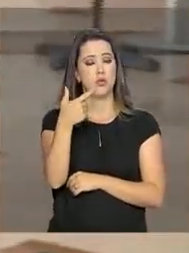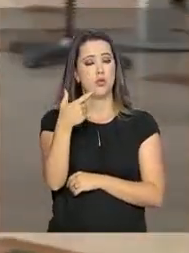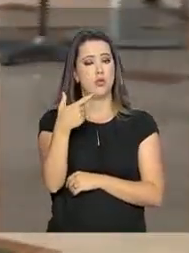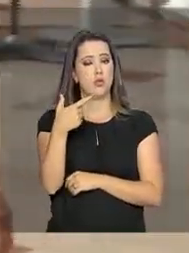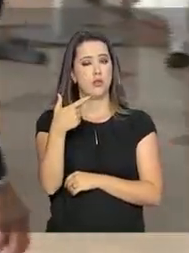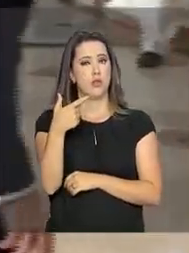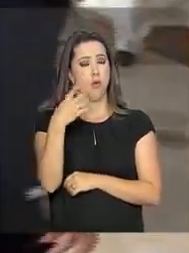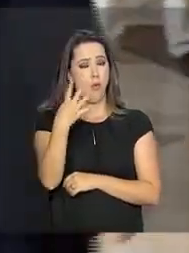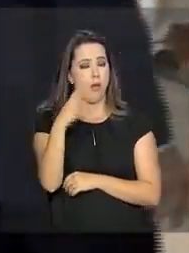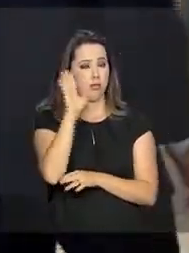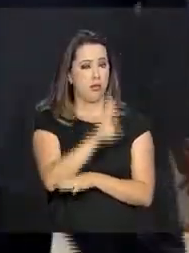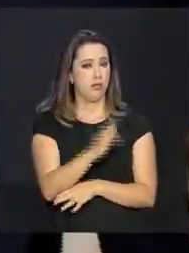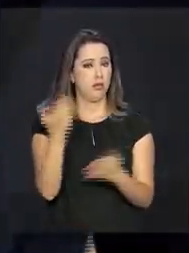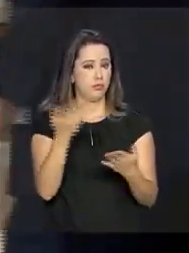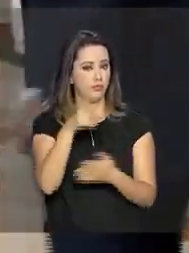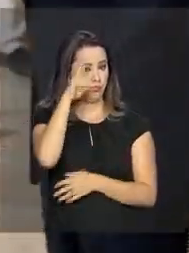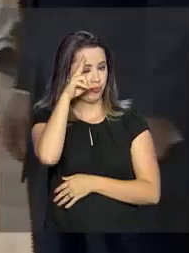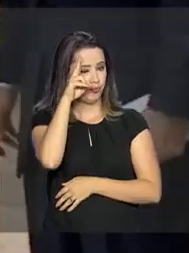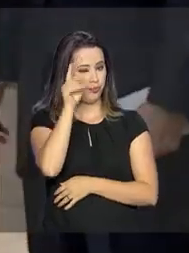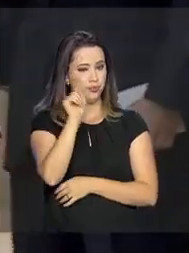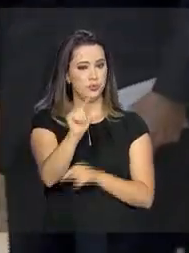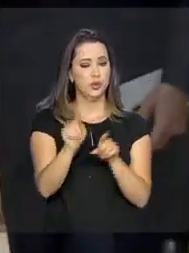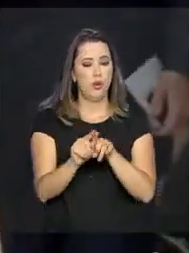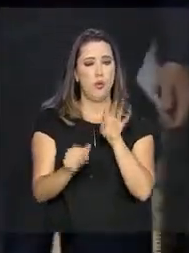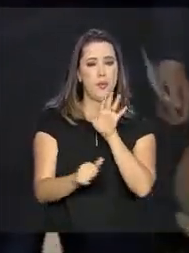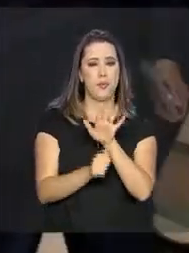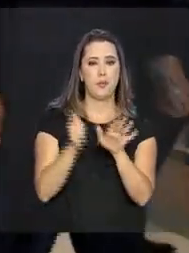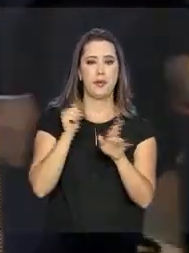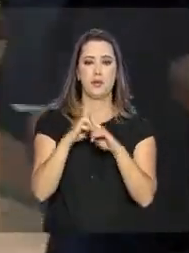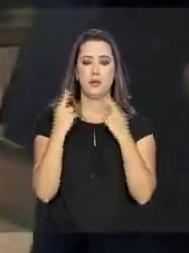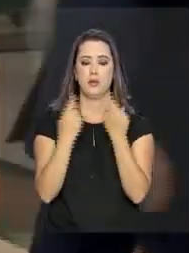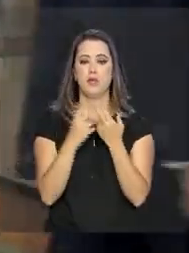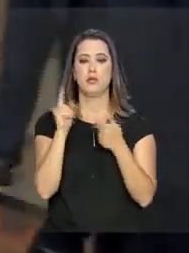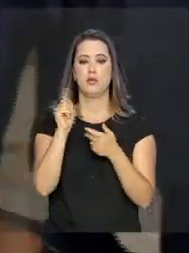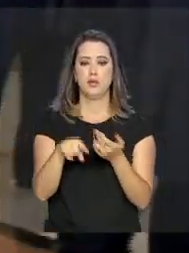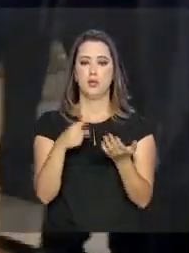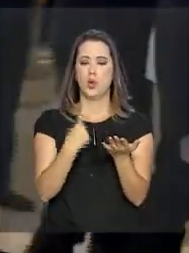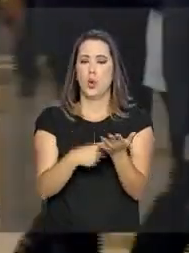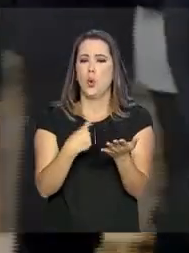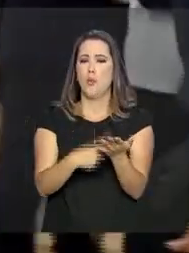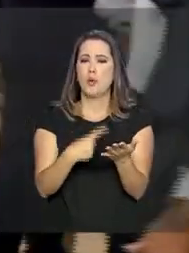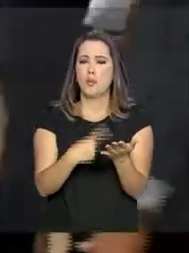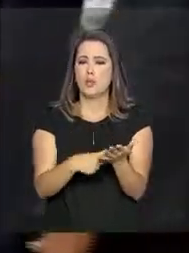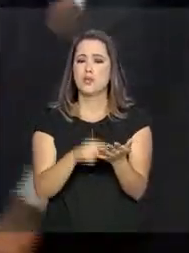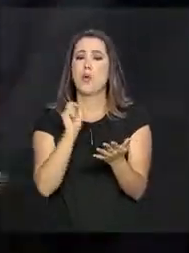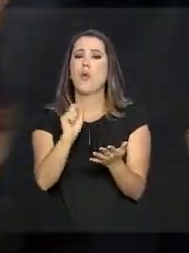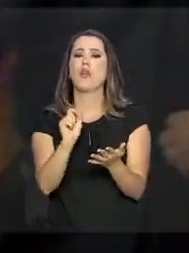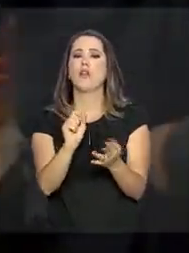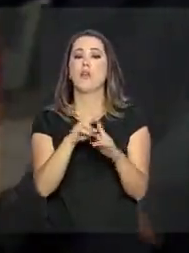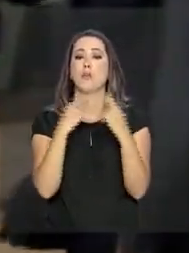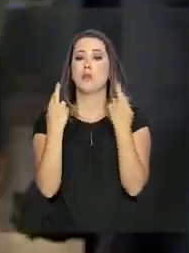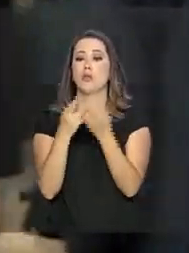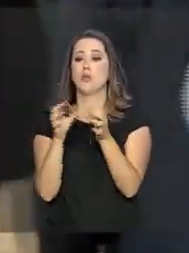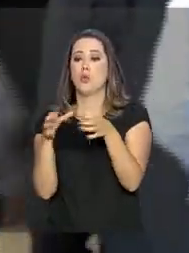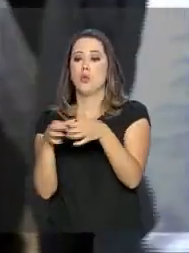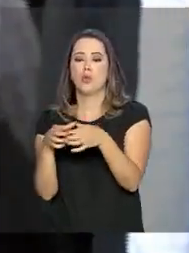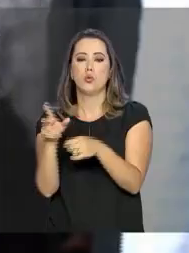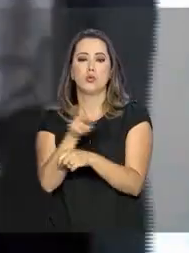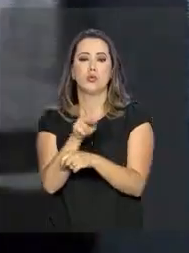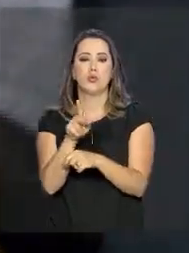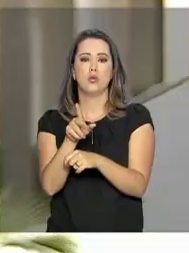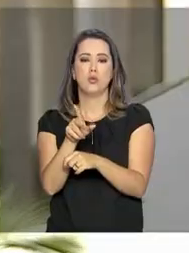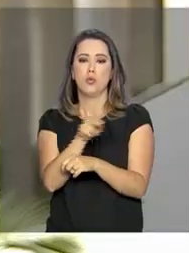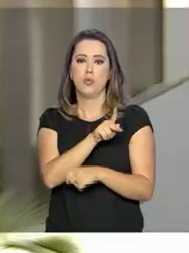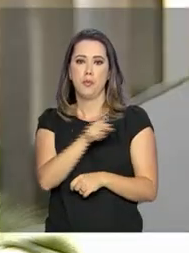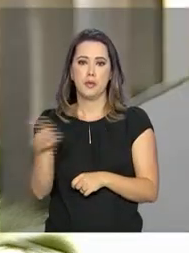desta segunda feira o primeiro compromisso dele aqui é um encontro bilateral com o presidente mexicano enrique penha